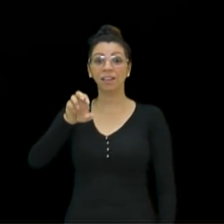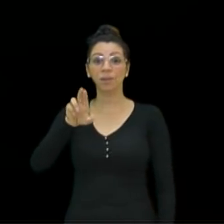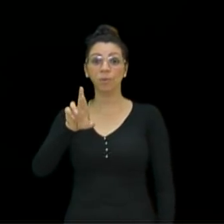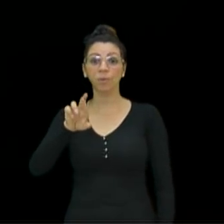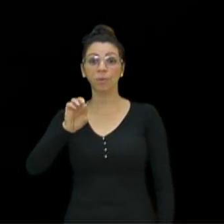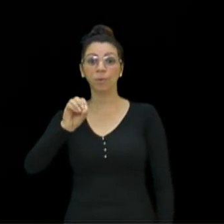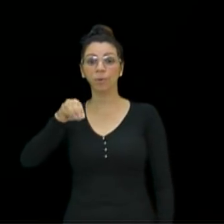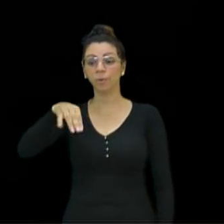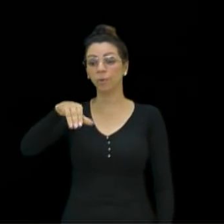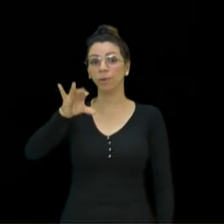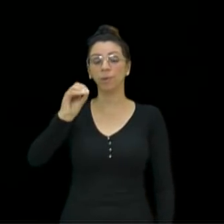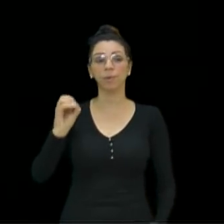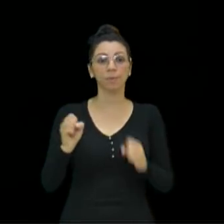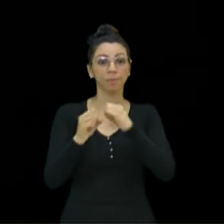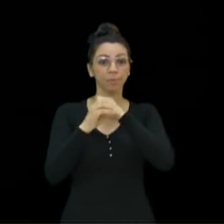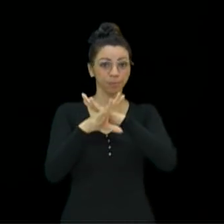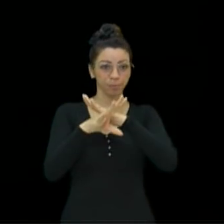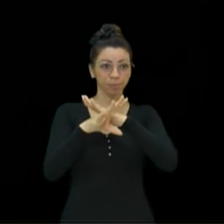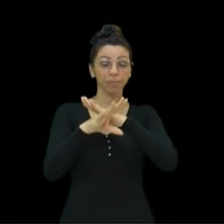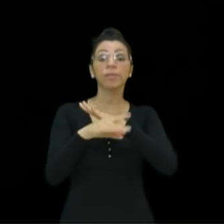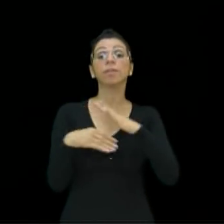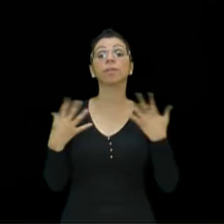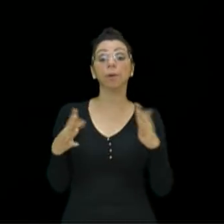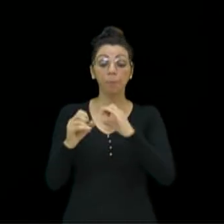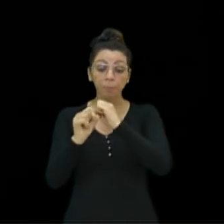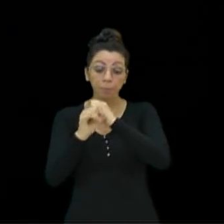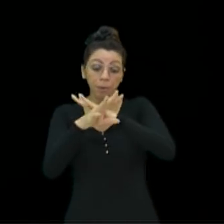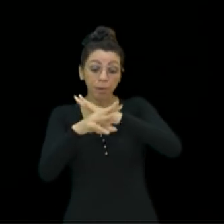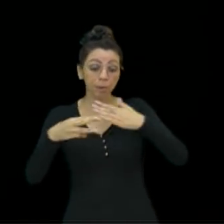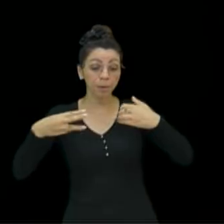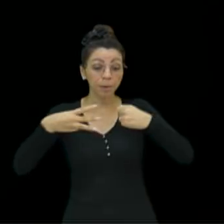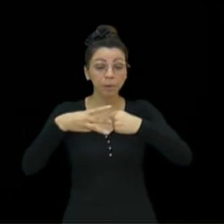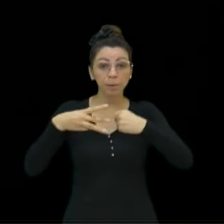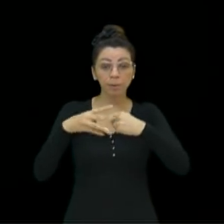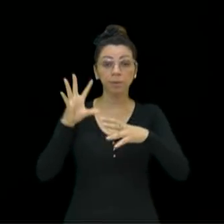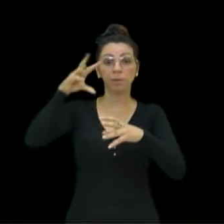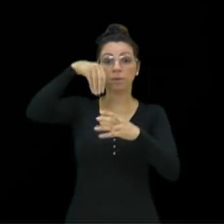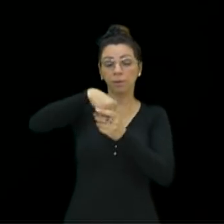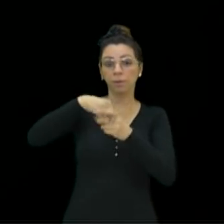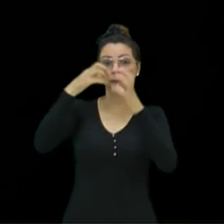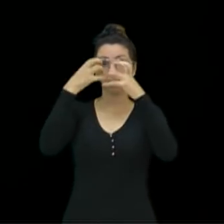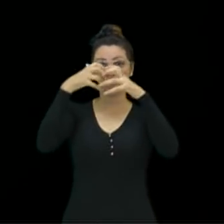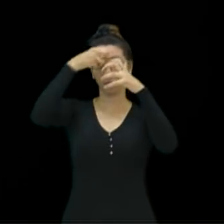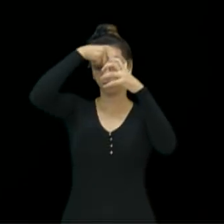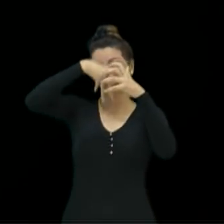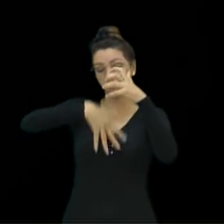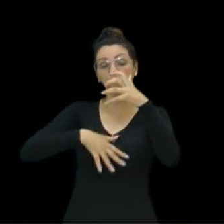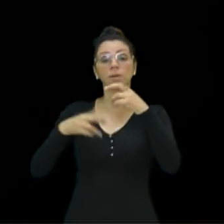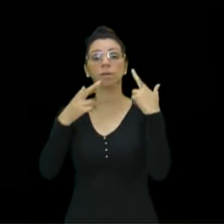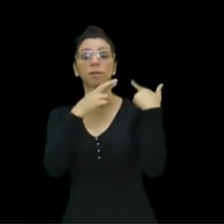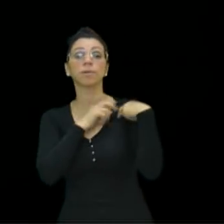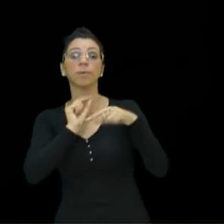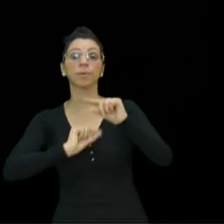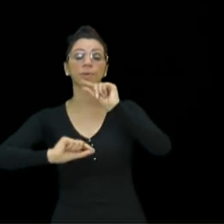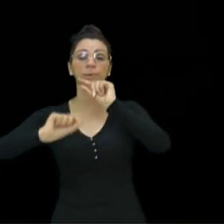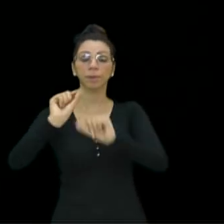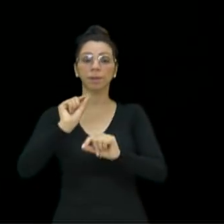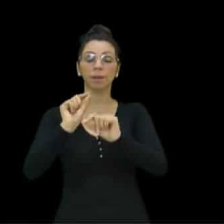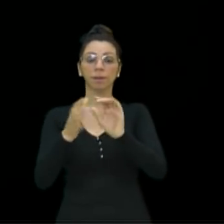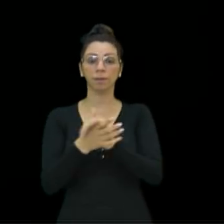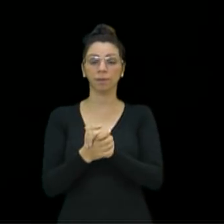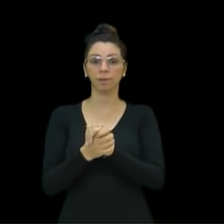do sistema nervoso. Então, os neurônios são as células do sistema nervoso que são responsáveis por